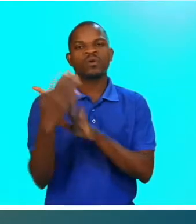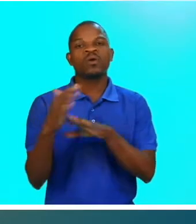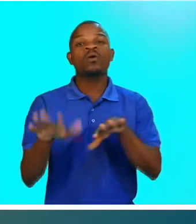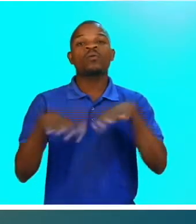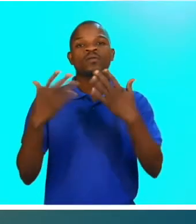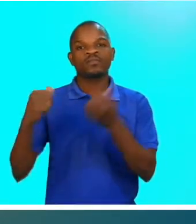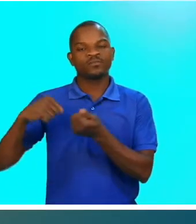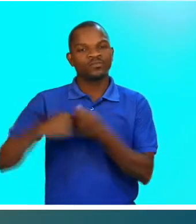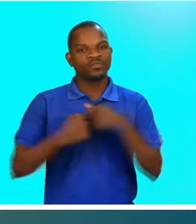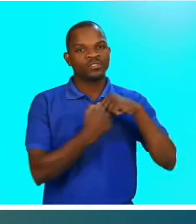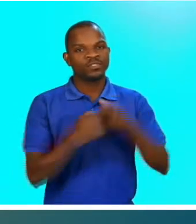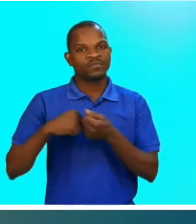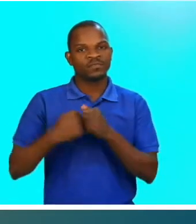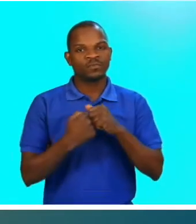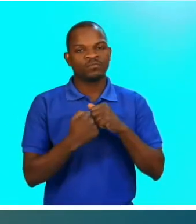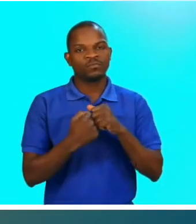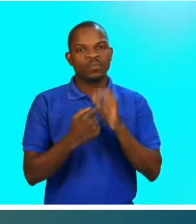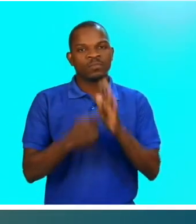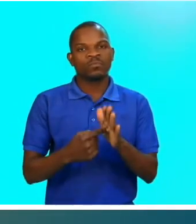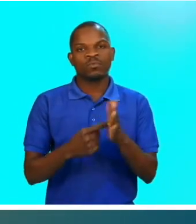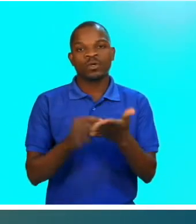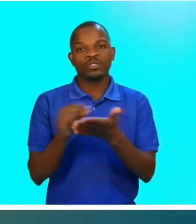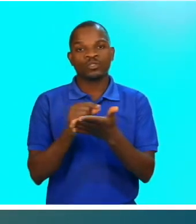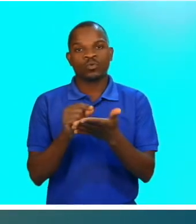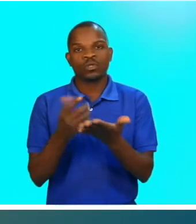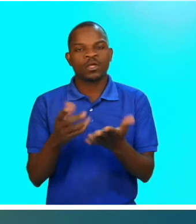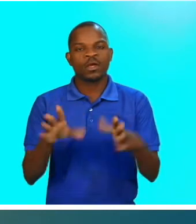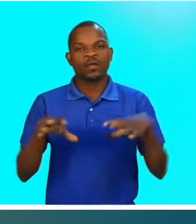Desafio de ter uma escola querida com toda